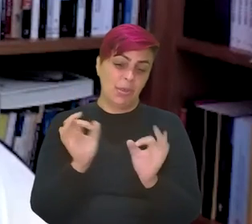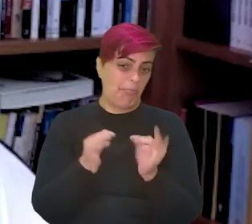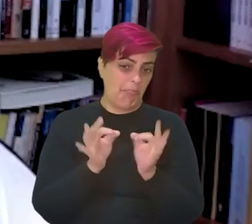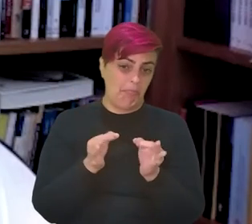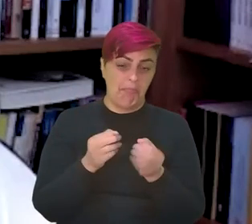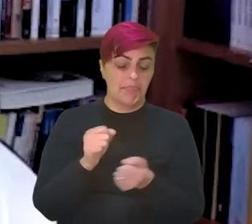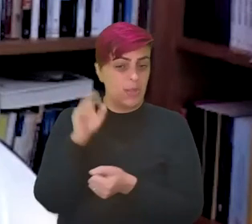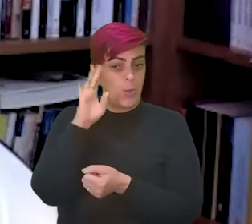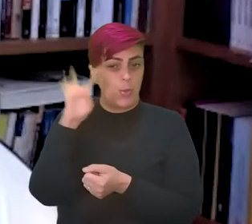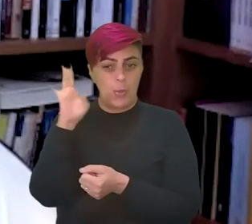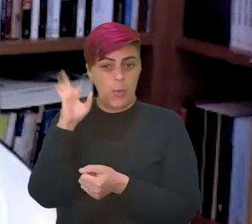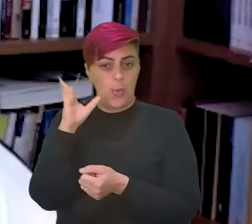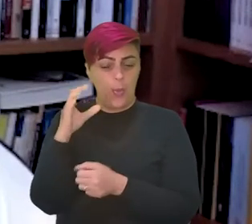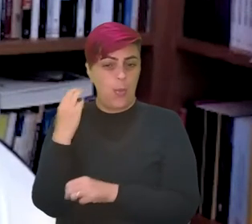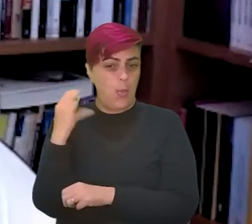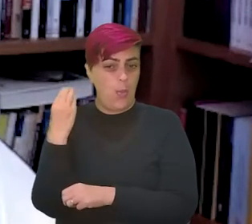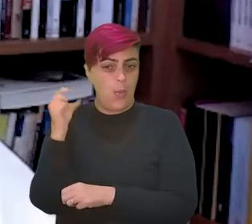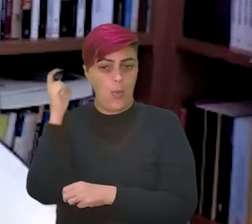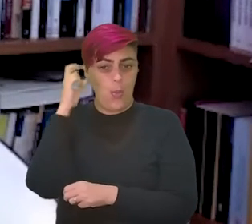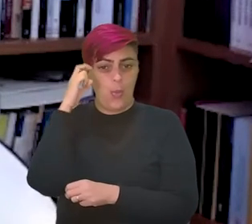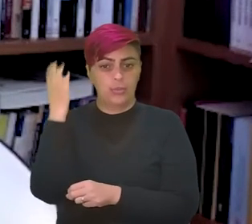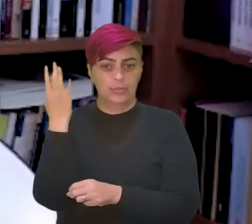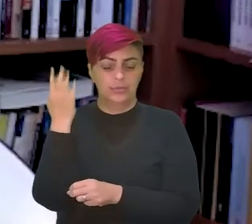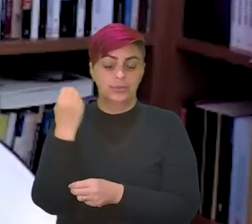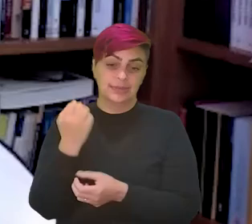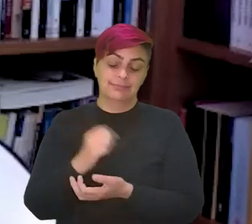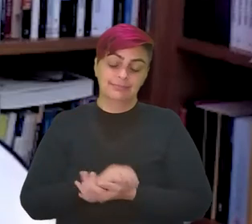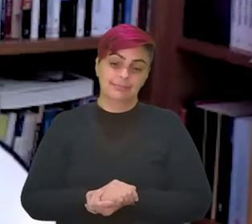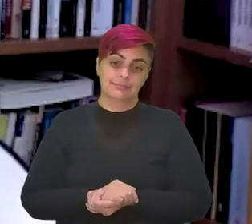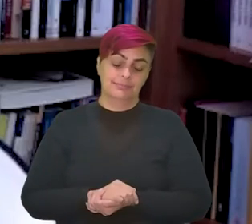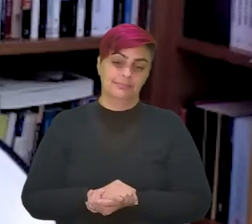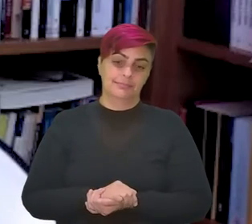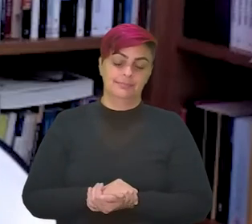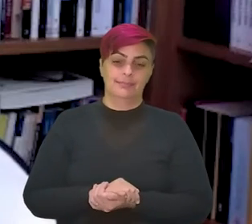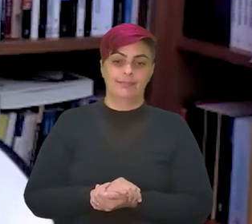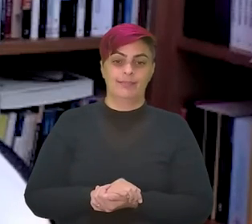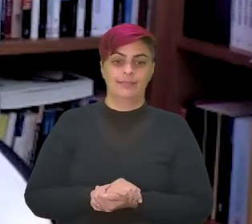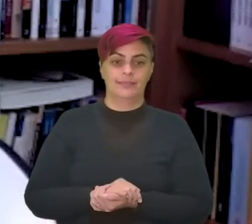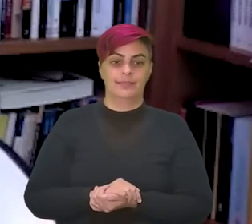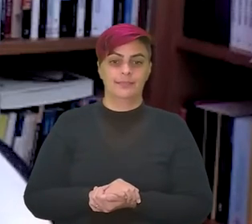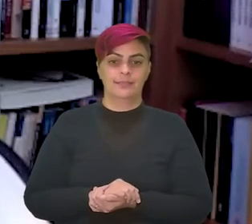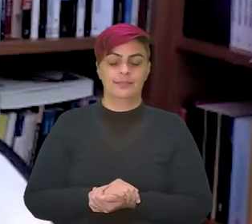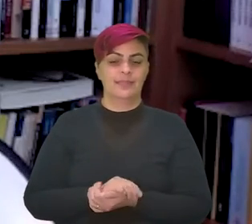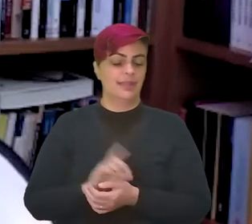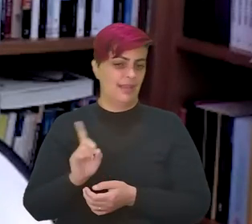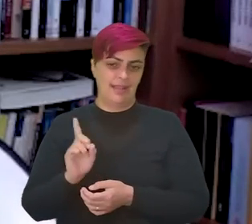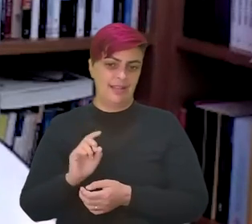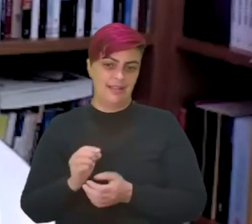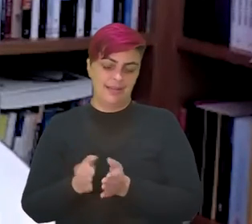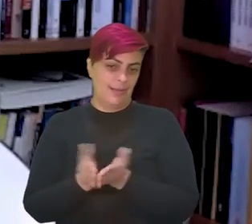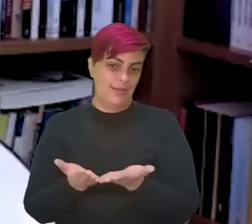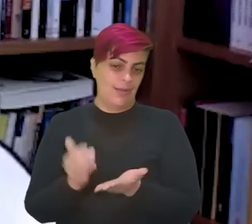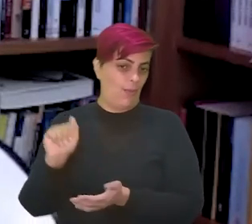Uma teoria científica da cultura. Era exatamente o que se pretendia, né? E não